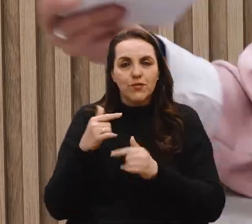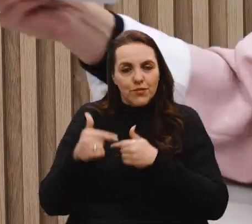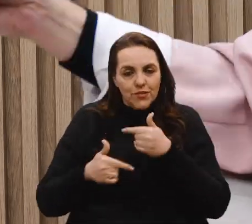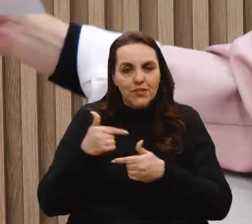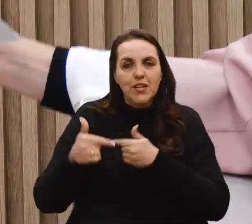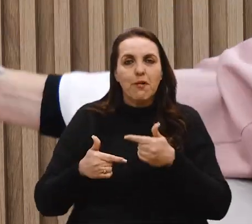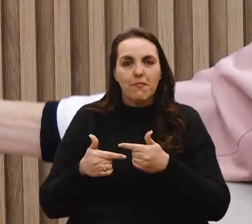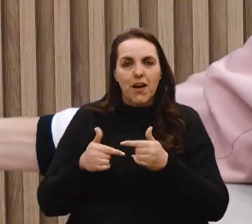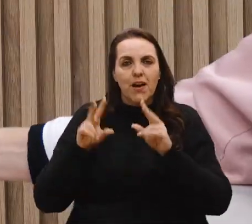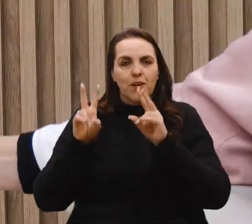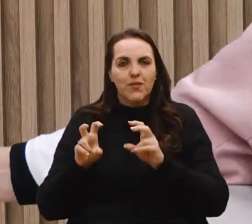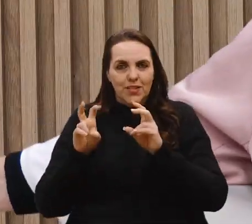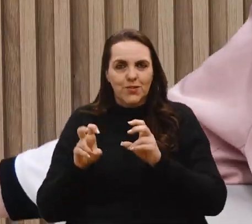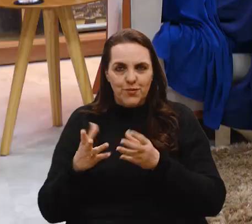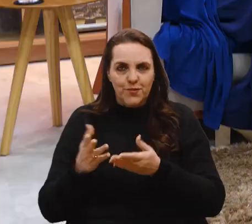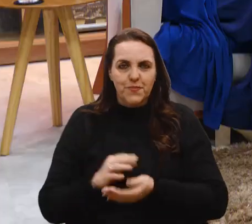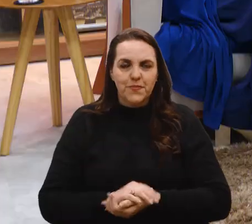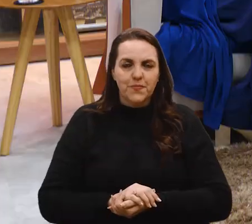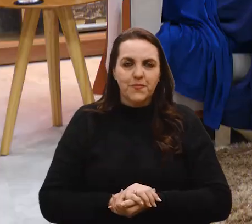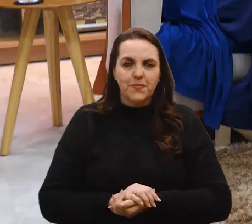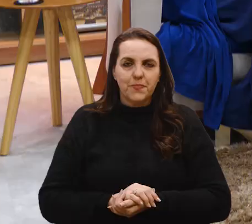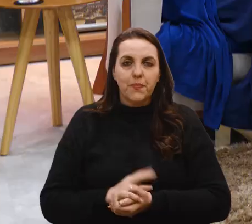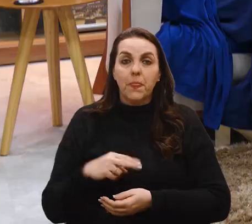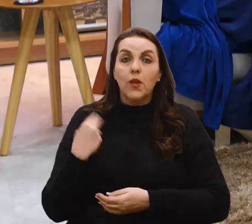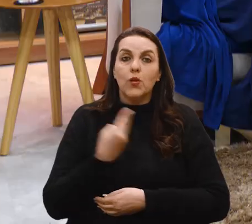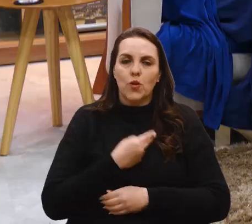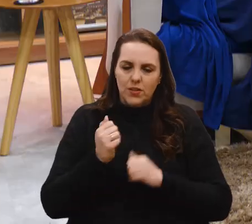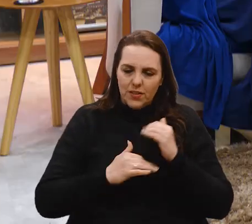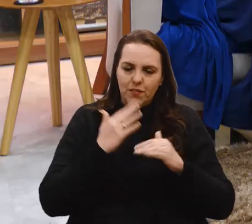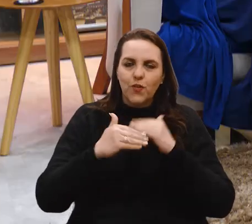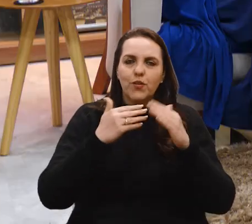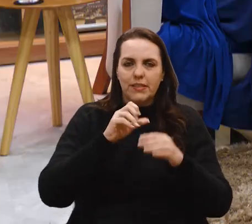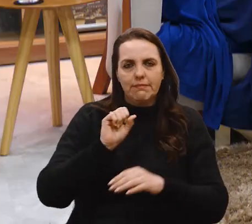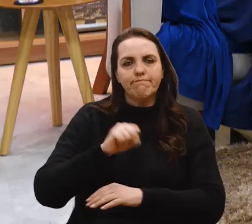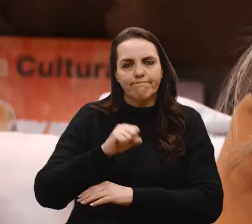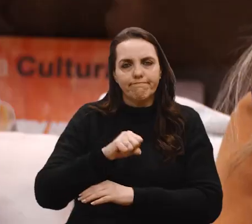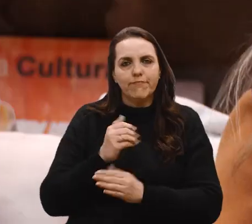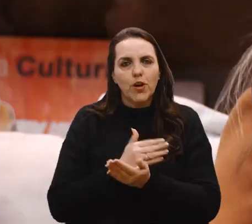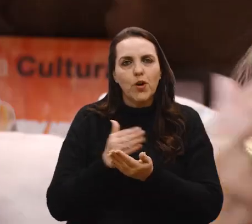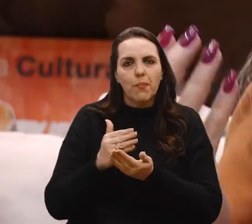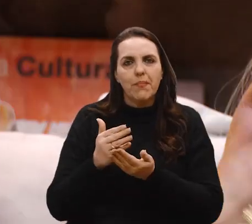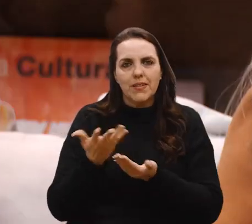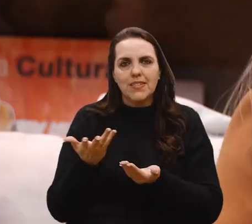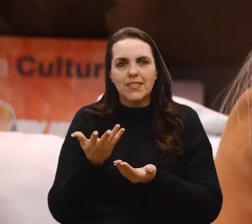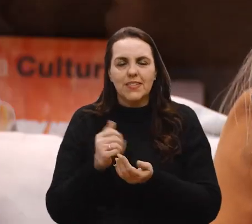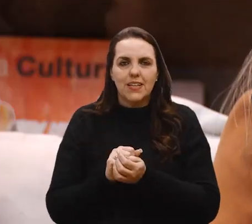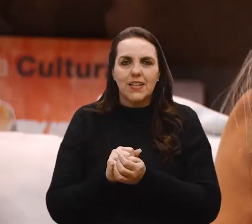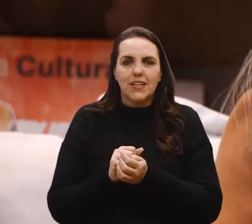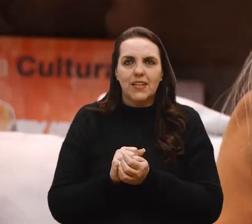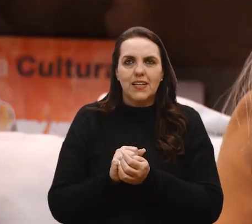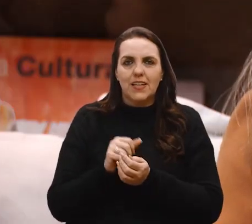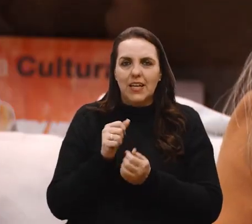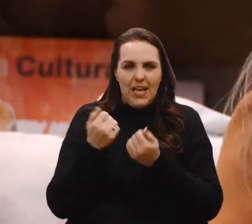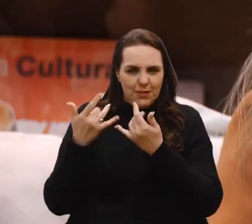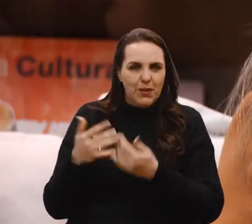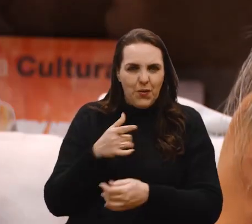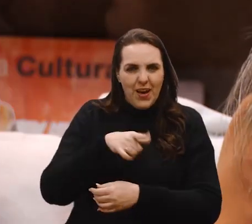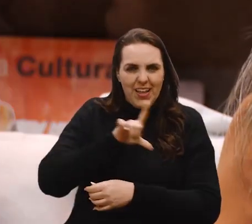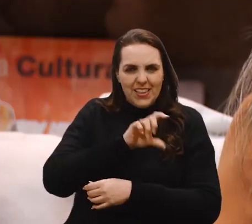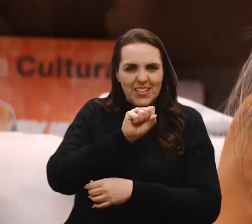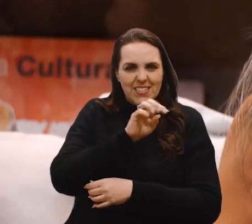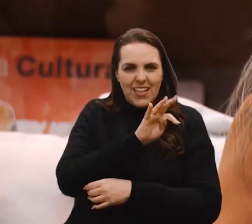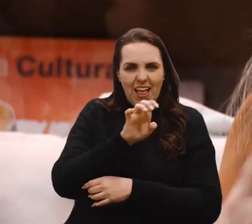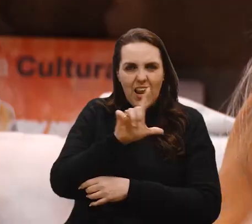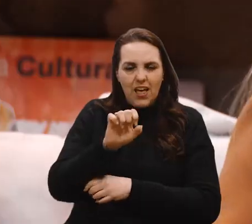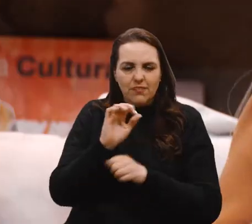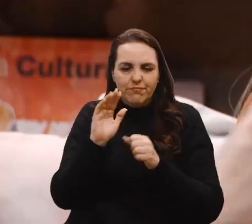trabalha com esse assunto. Estamos evoluindo porque nós estamos começando a sair da, como disse a Estela, a sair da invisibilidade,